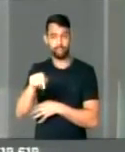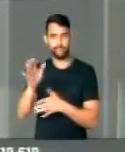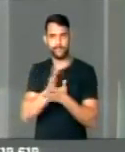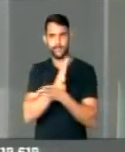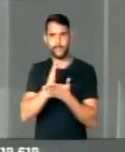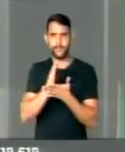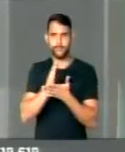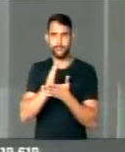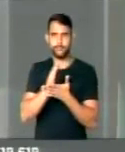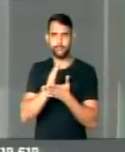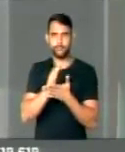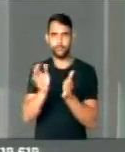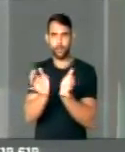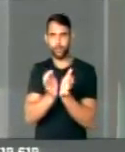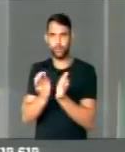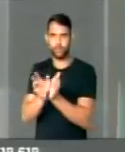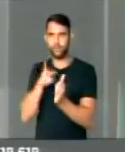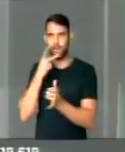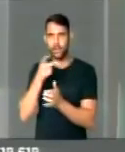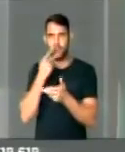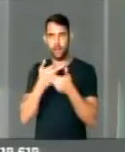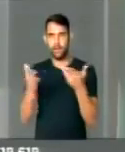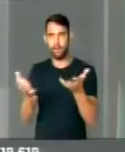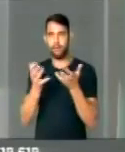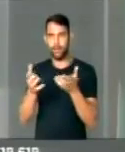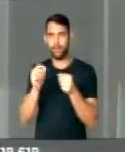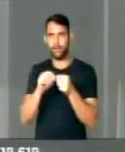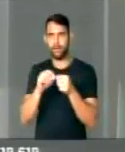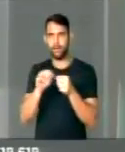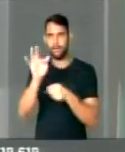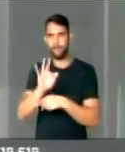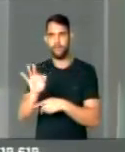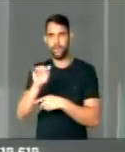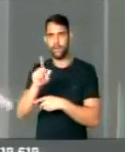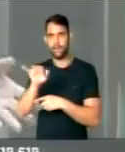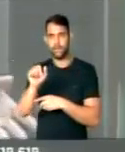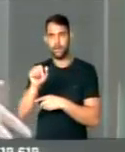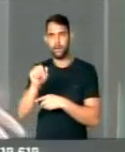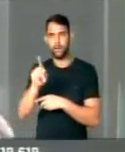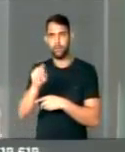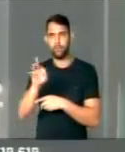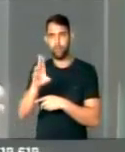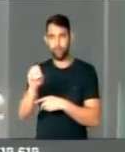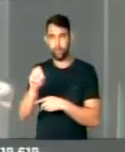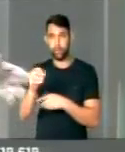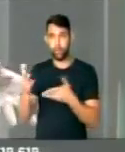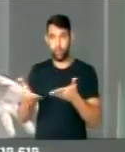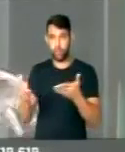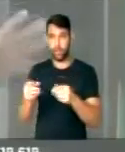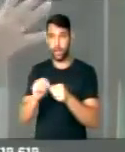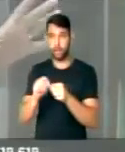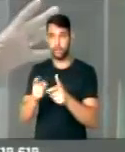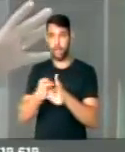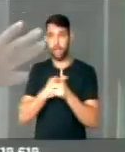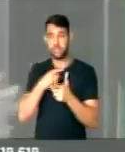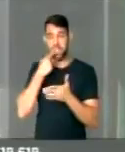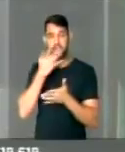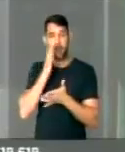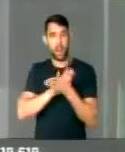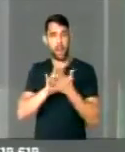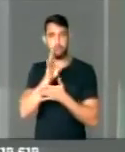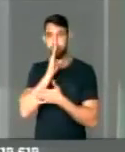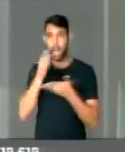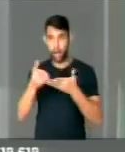de mau agouro já começaram a falar, inclusive, em querer federalizar o Porto. Enquanto o Porto era deficitário, ninguém falava